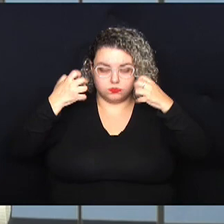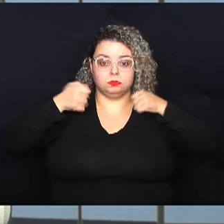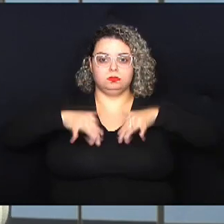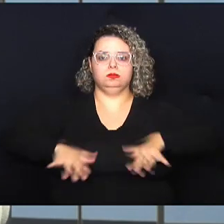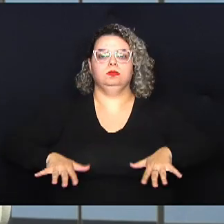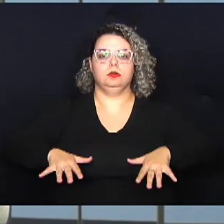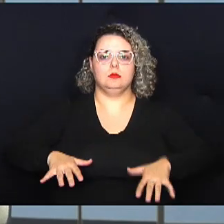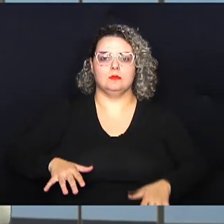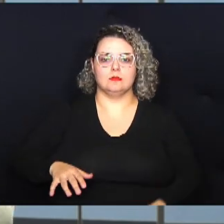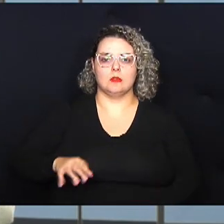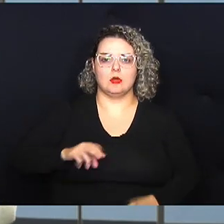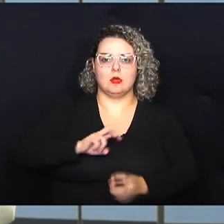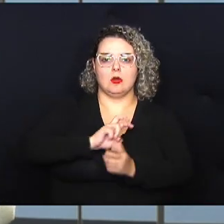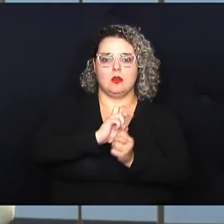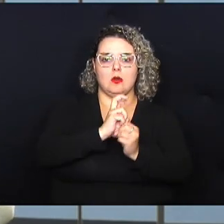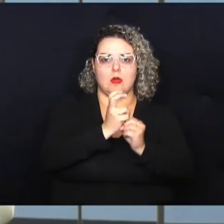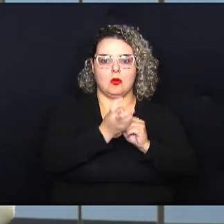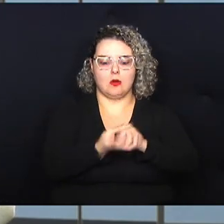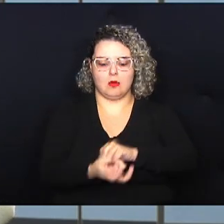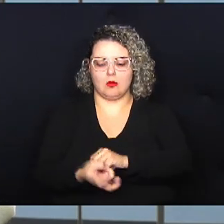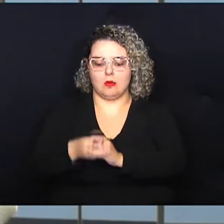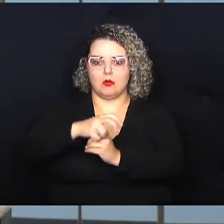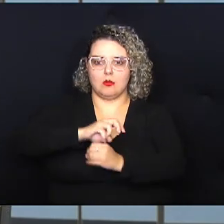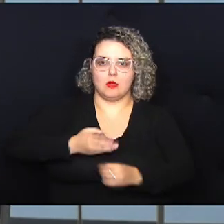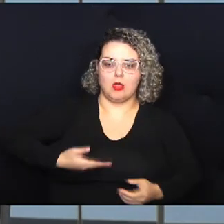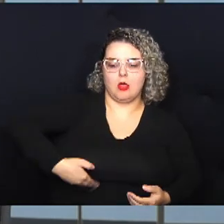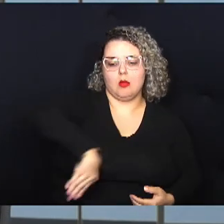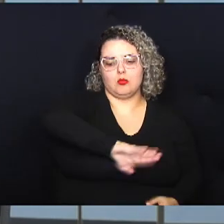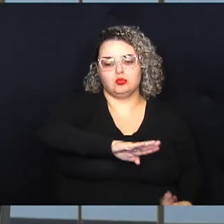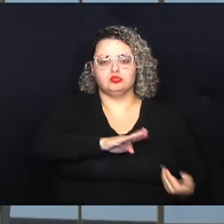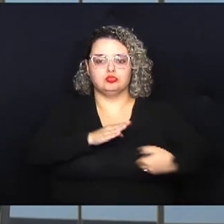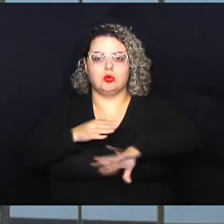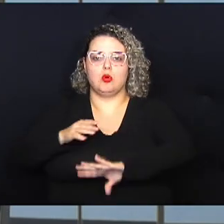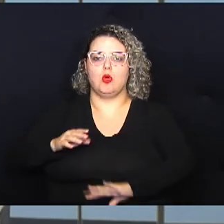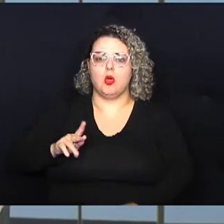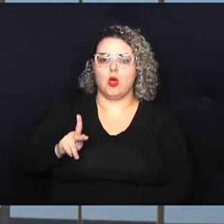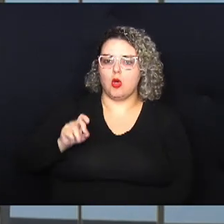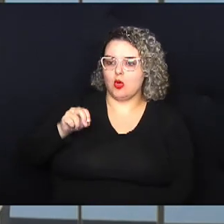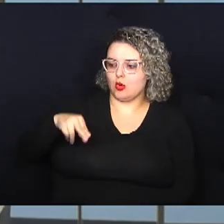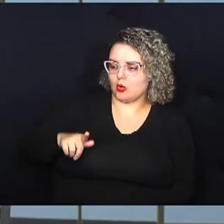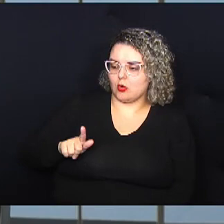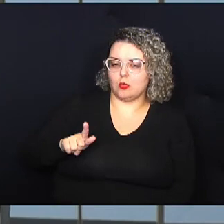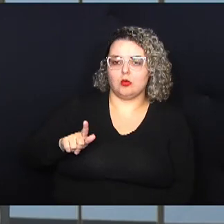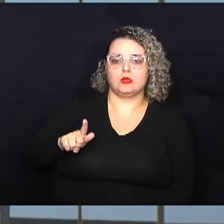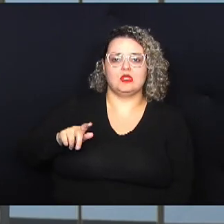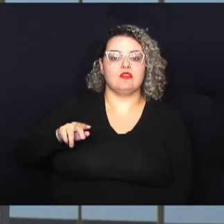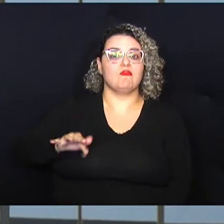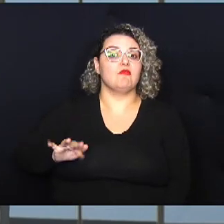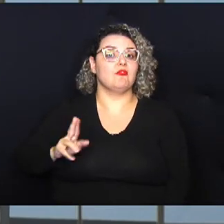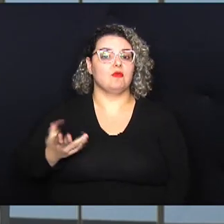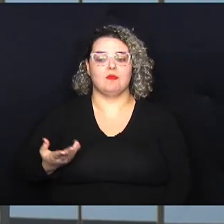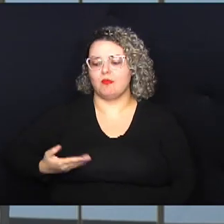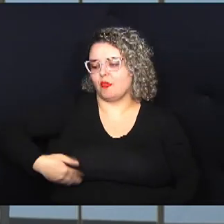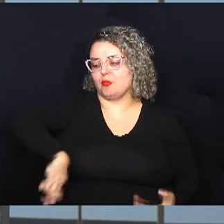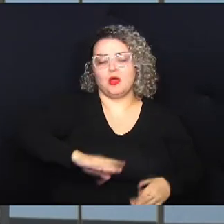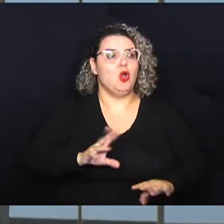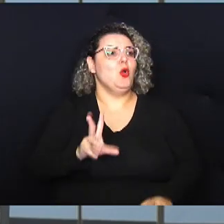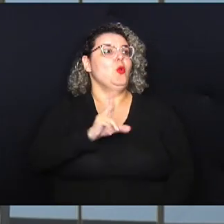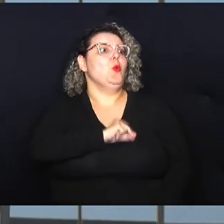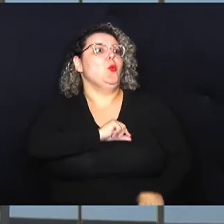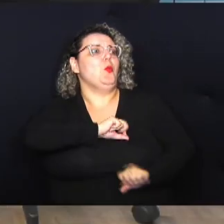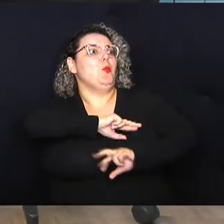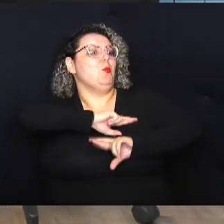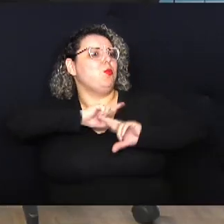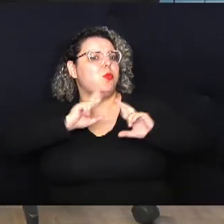deixei o Pilates esses dias, estou fazendo Kung Fu. Uau, que diferença! É top! Tô lá na academia. Mas foi uma mudança assim